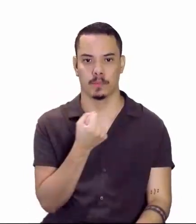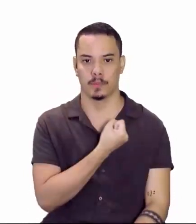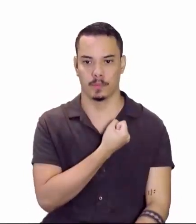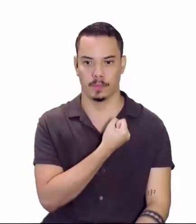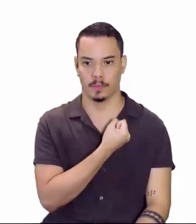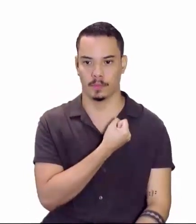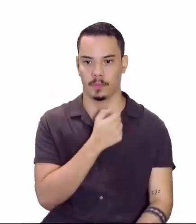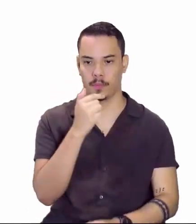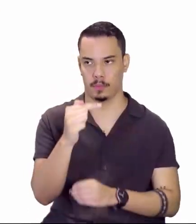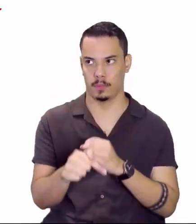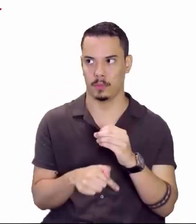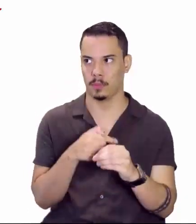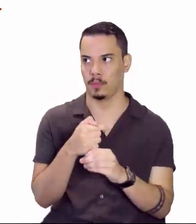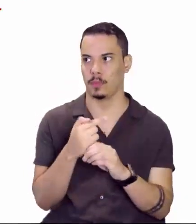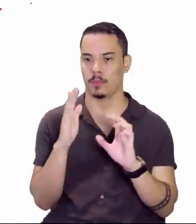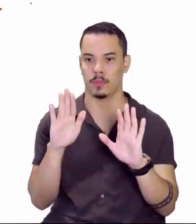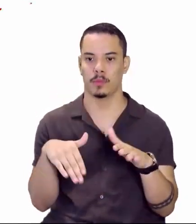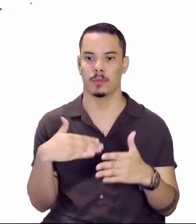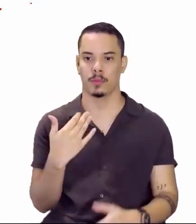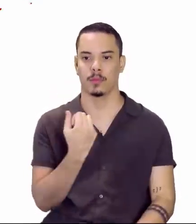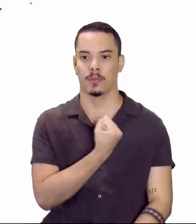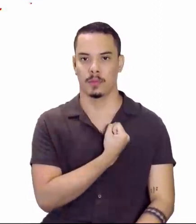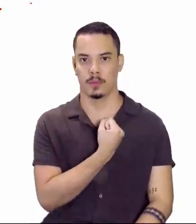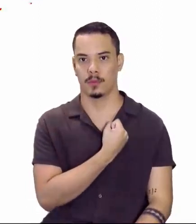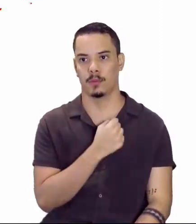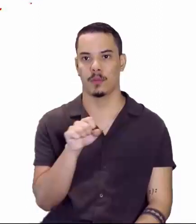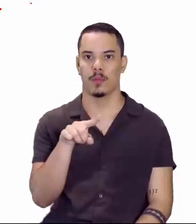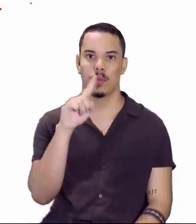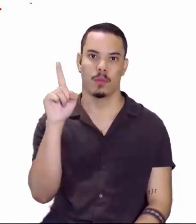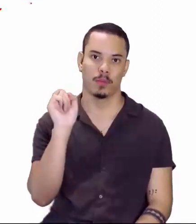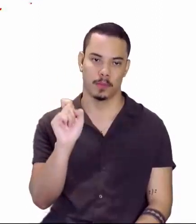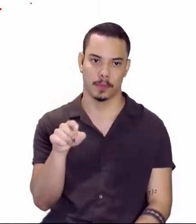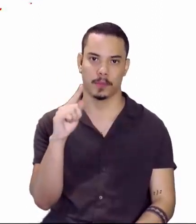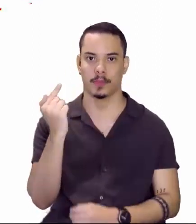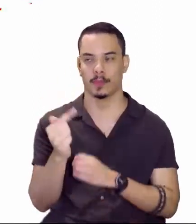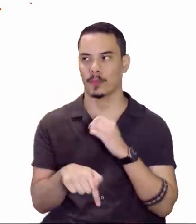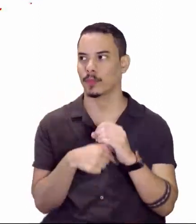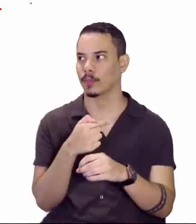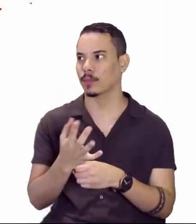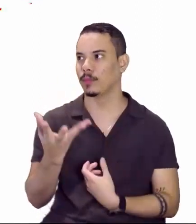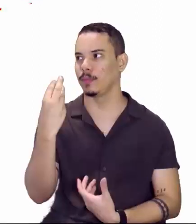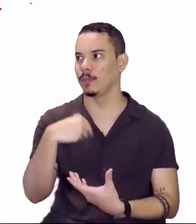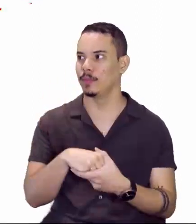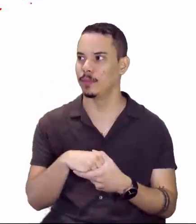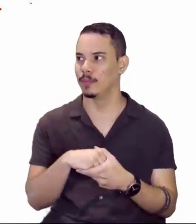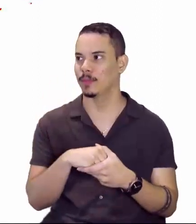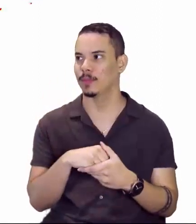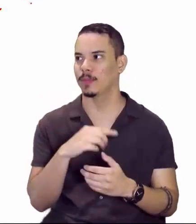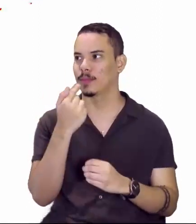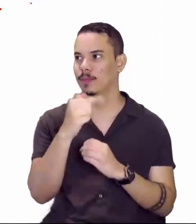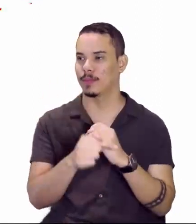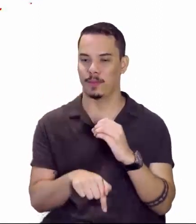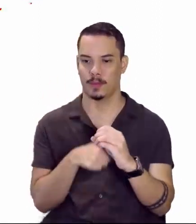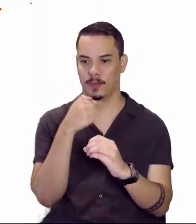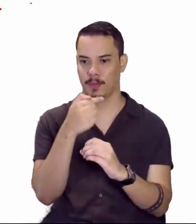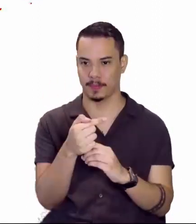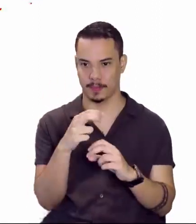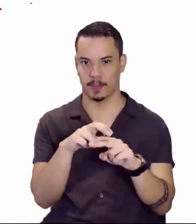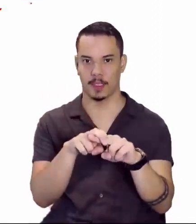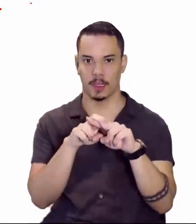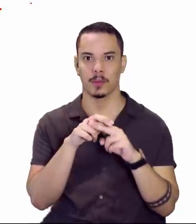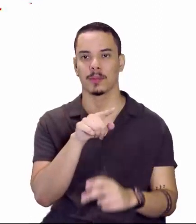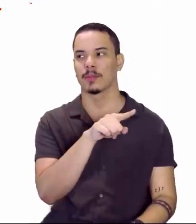e qual é o número de nêutron desse átomo. Tá certo? Então, vocês sabem